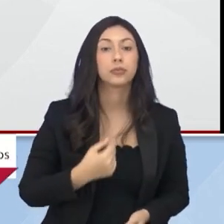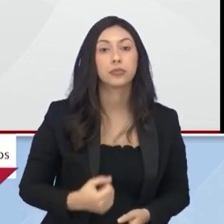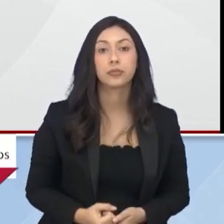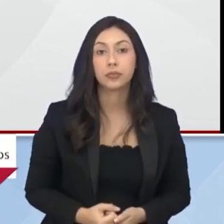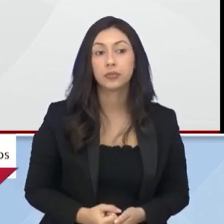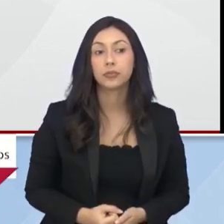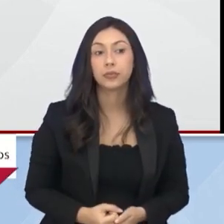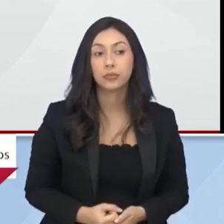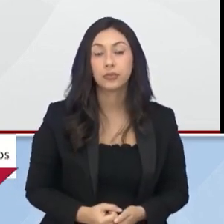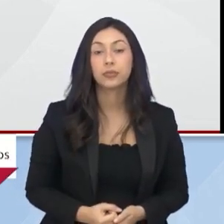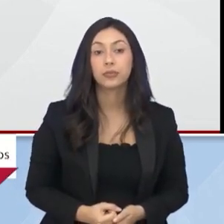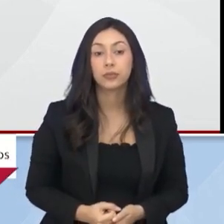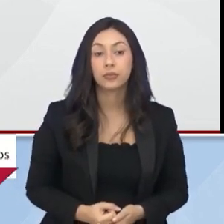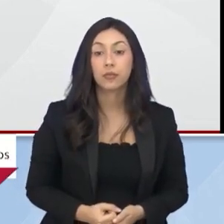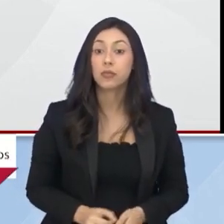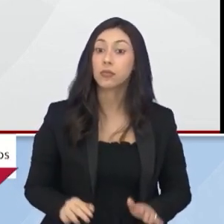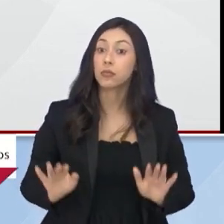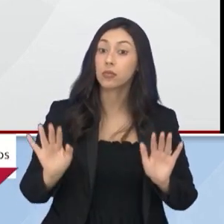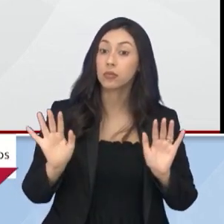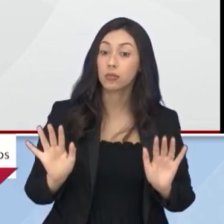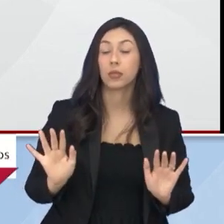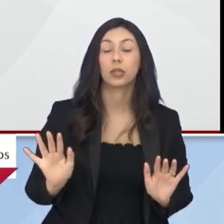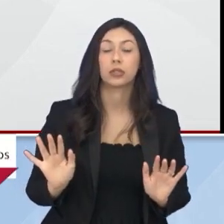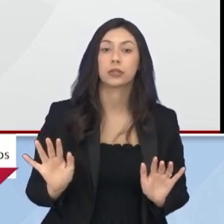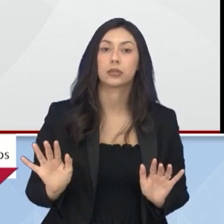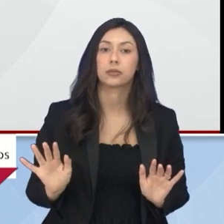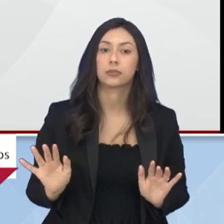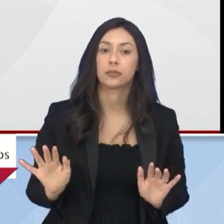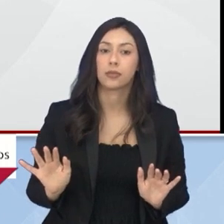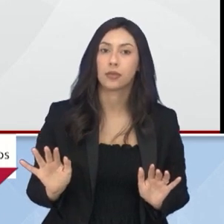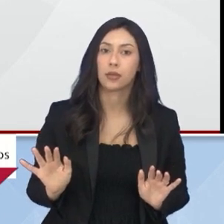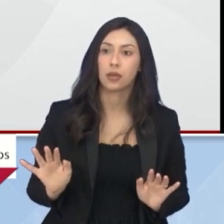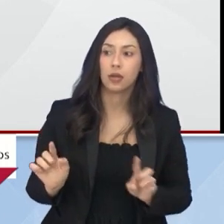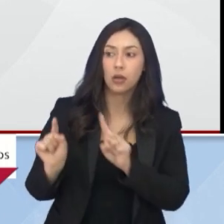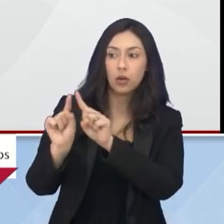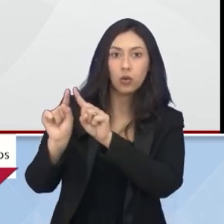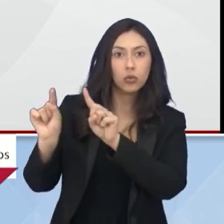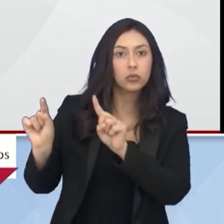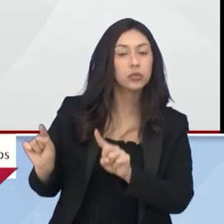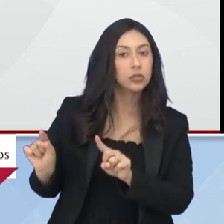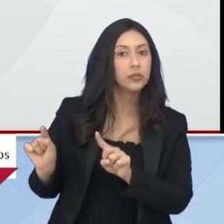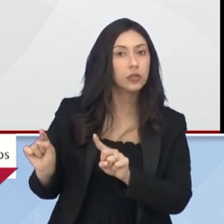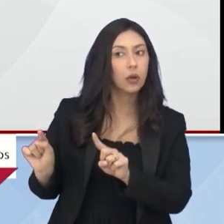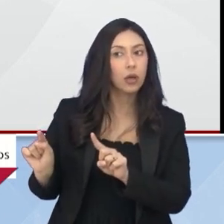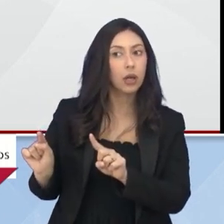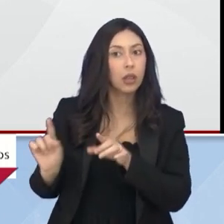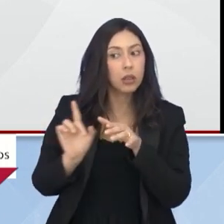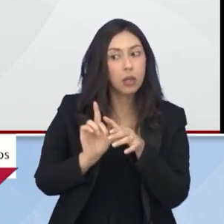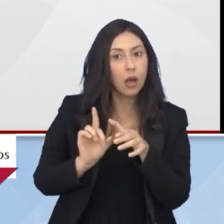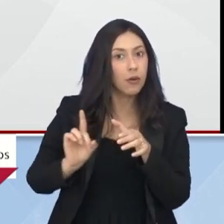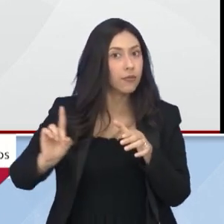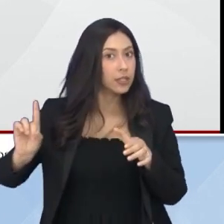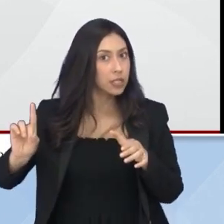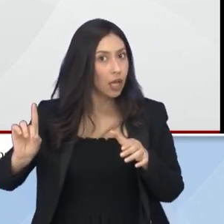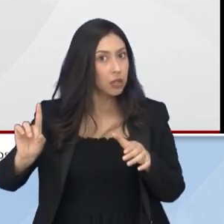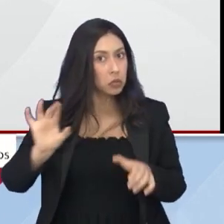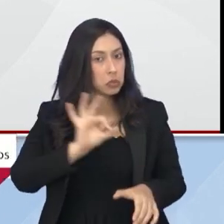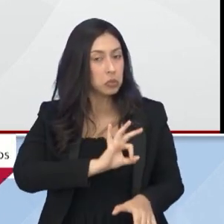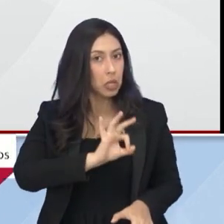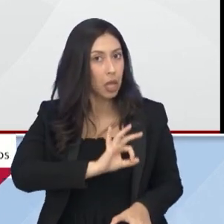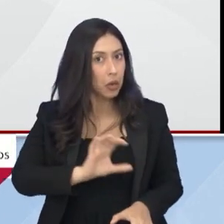né salvo se o servidor tiver licenciado do cargo sem receber remuneração